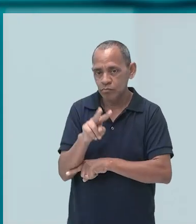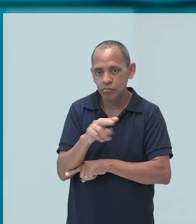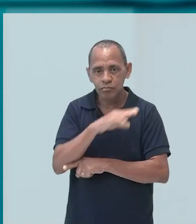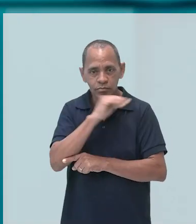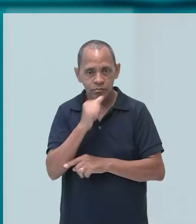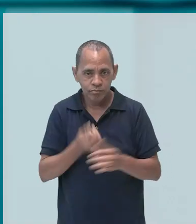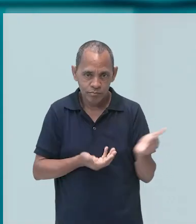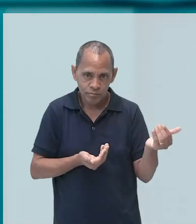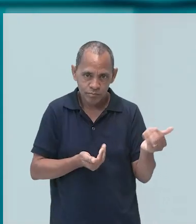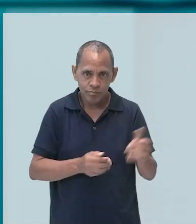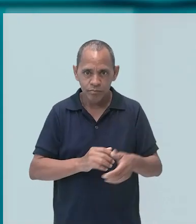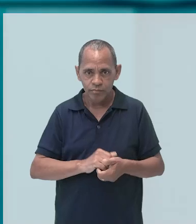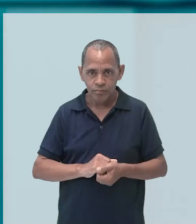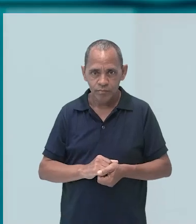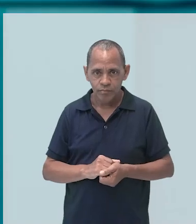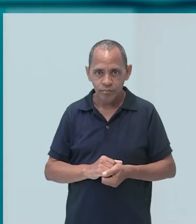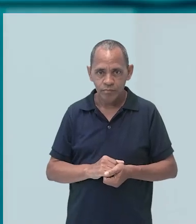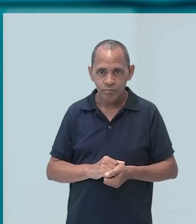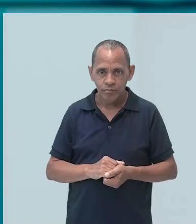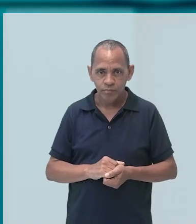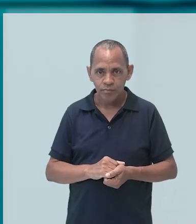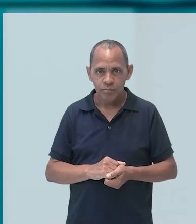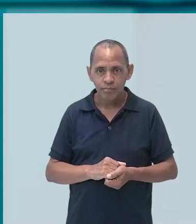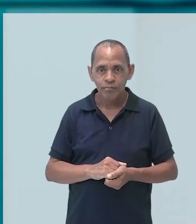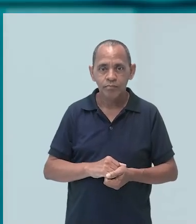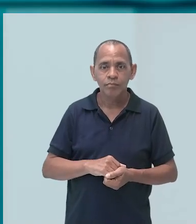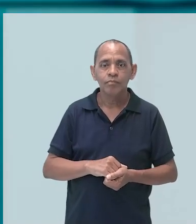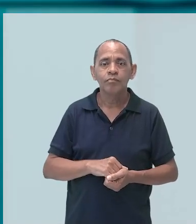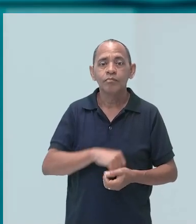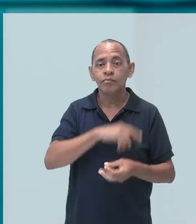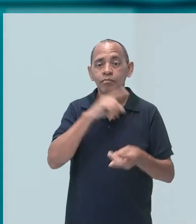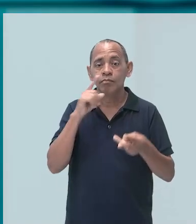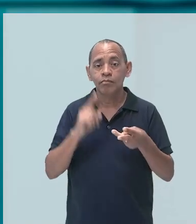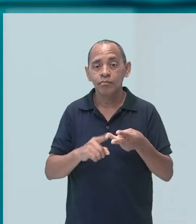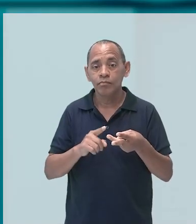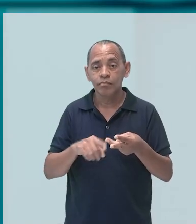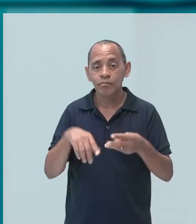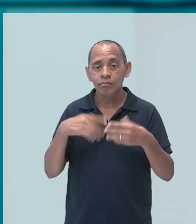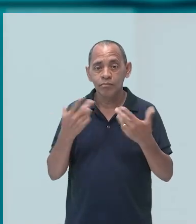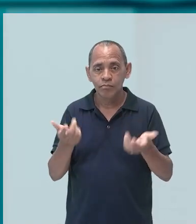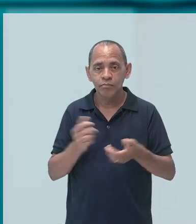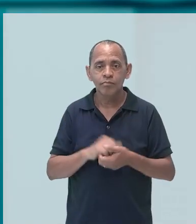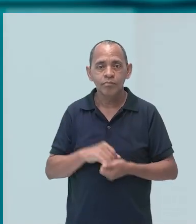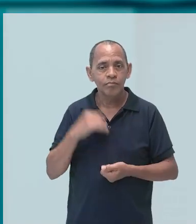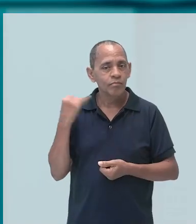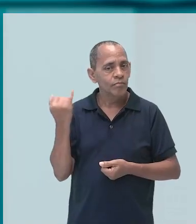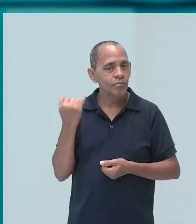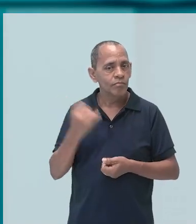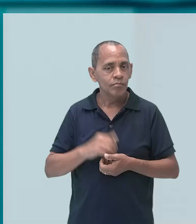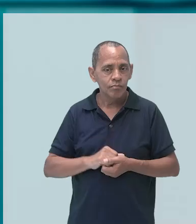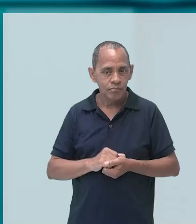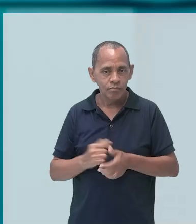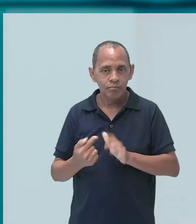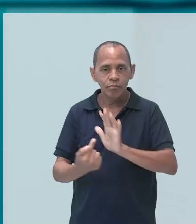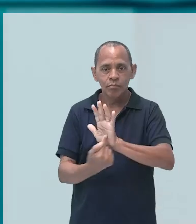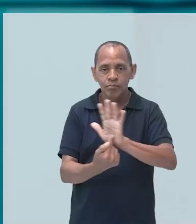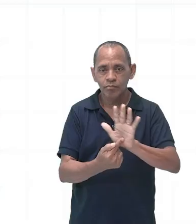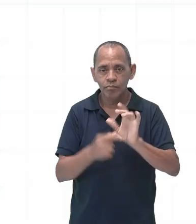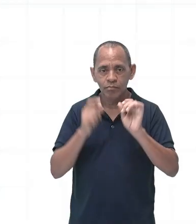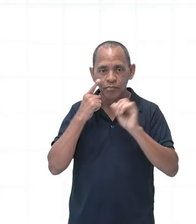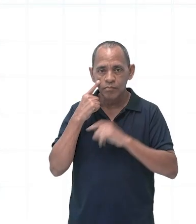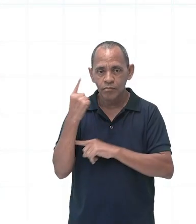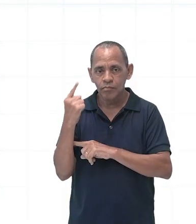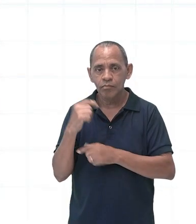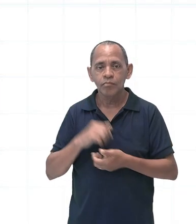proteção de crianças e adolescentes. E qual é o terceiro ponto interessante a destacar aqui com vocês sobre esta lei?